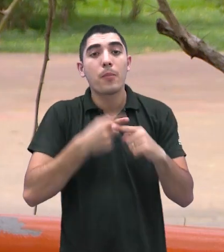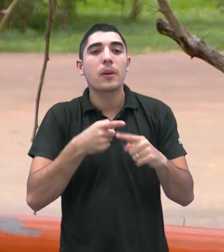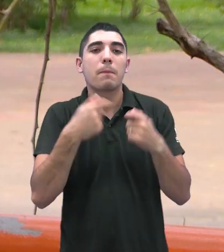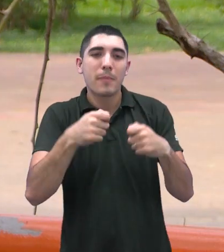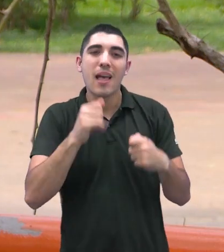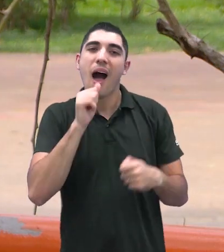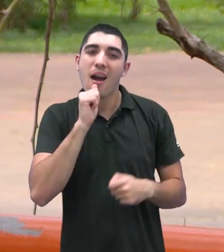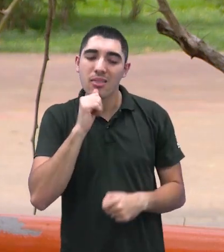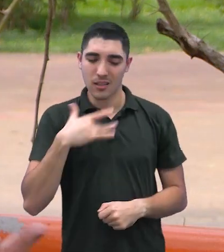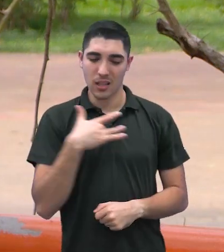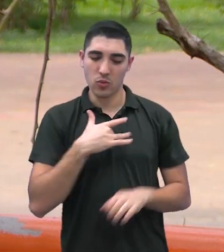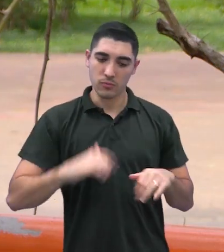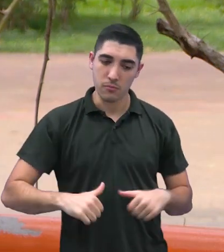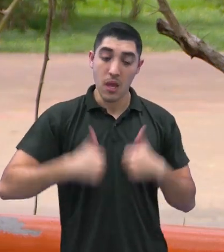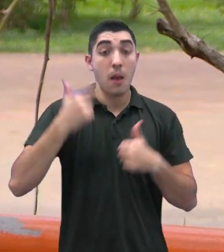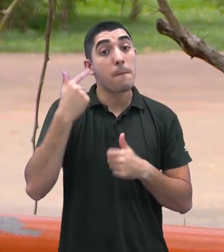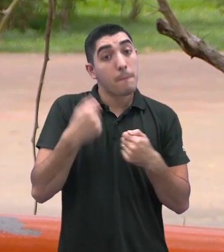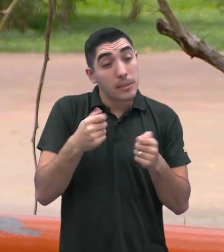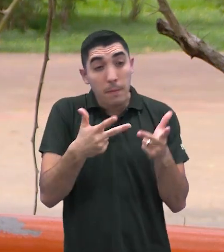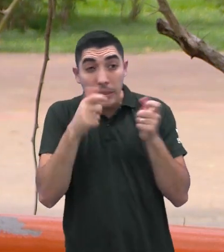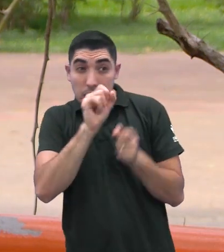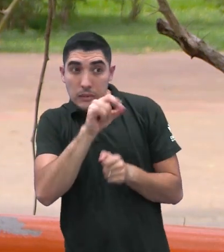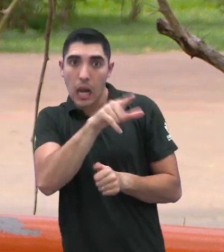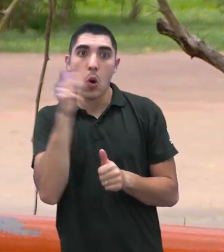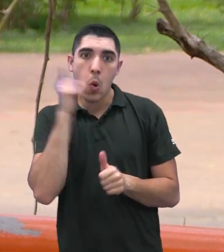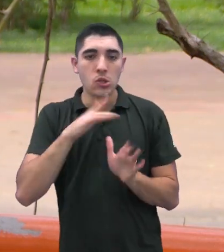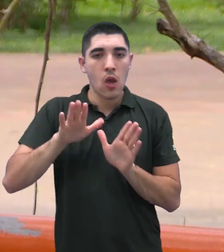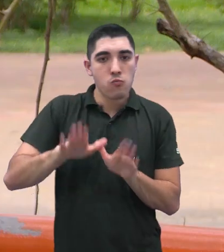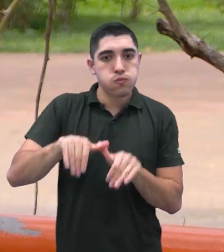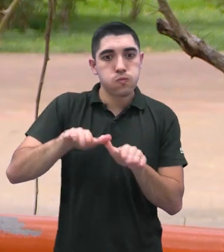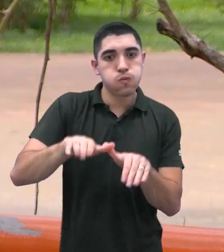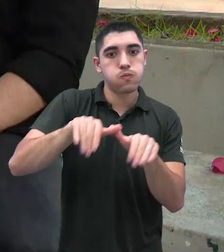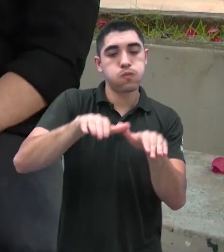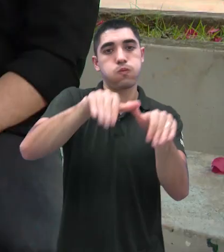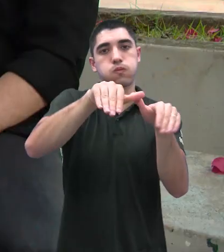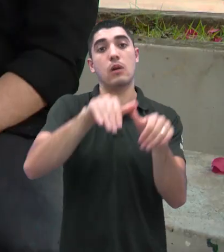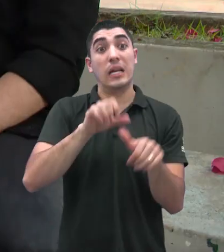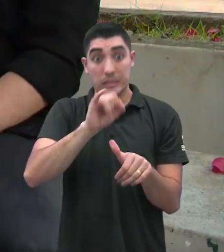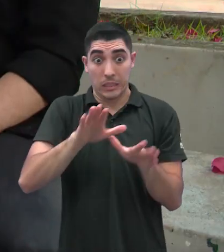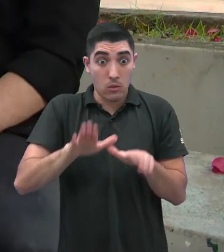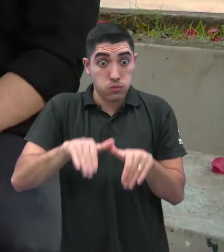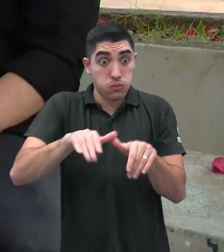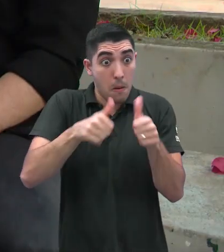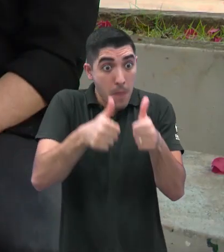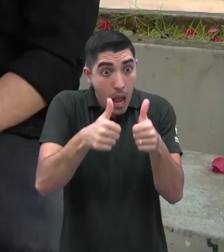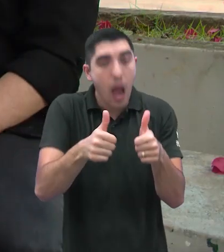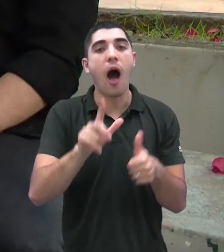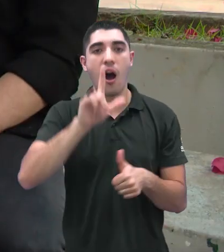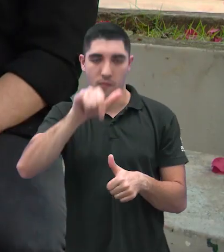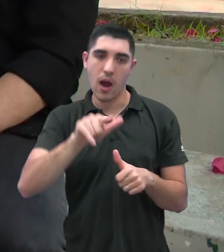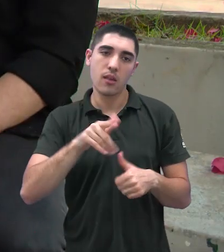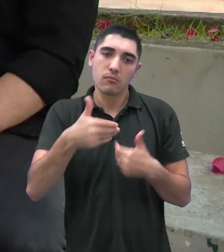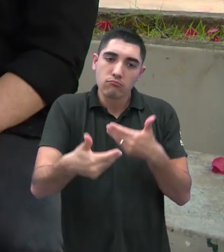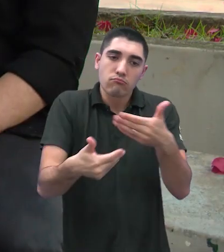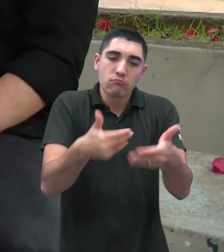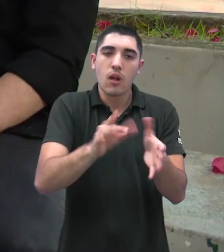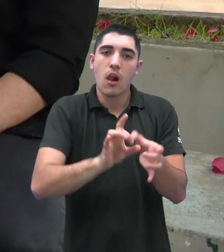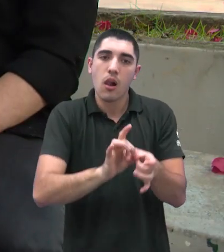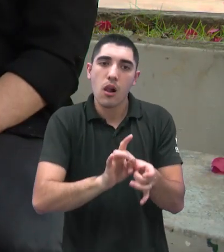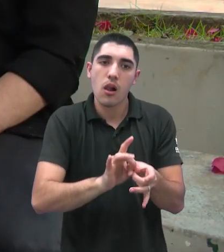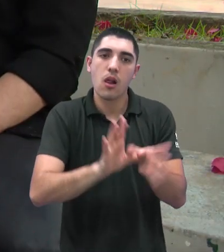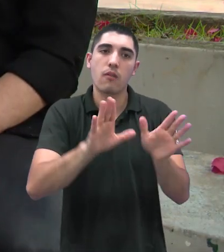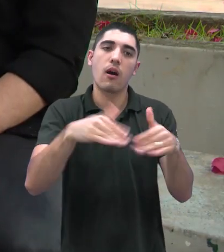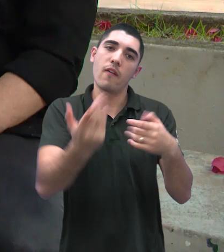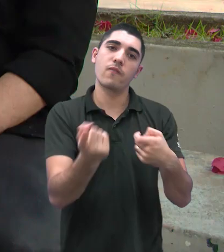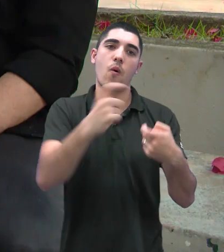ainda se recuperar, tem que analisar se o voo dela tá bom ou não. Mas assim que ela estiver bem, vai começar a soltura, né, como ela disse, aos